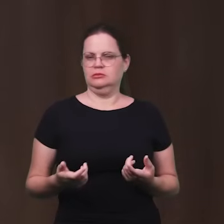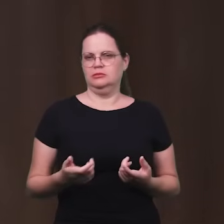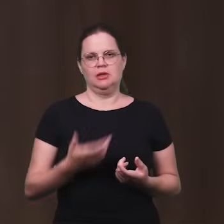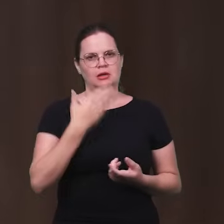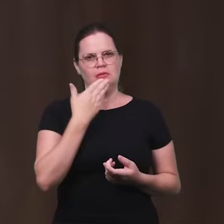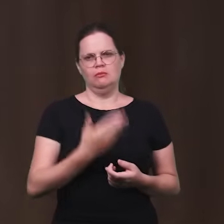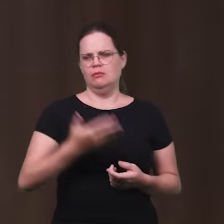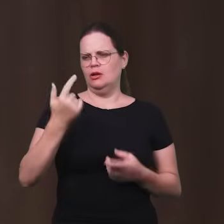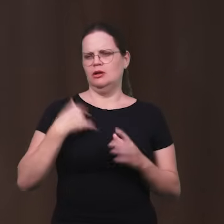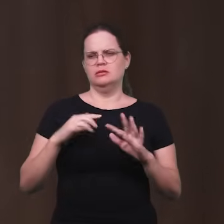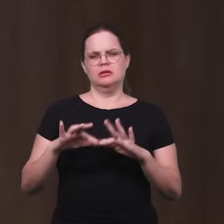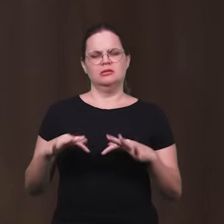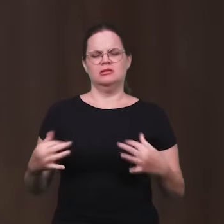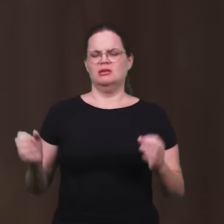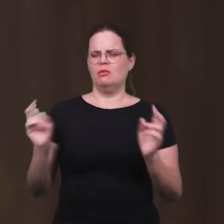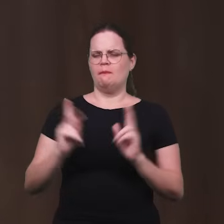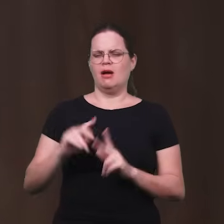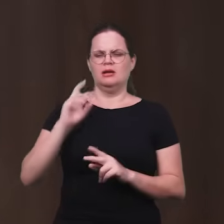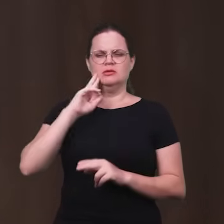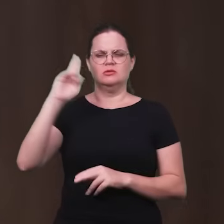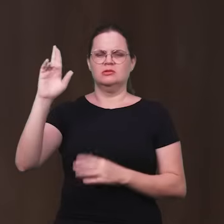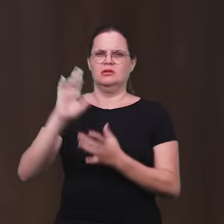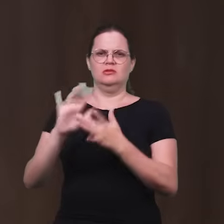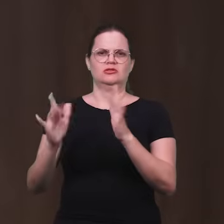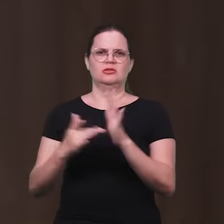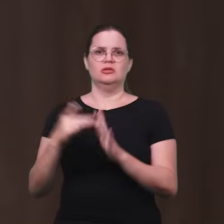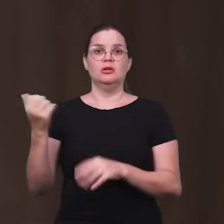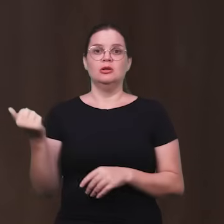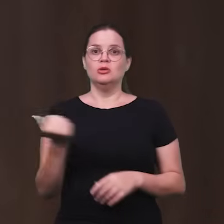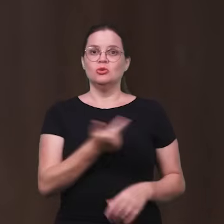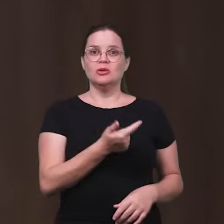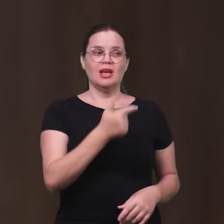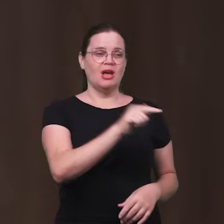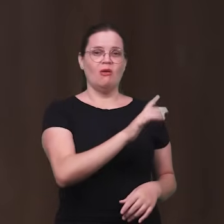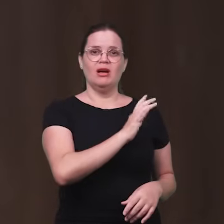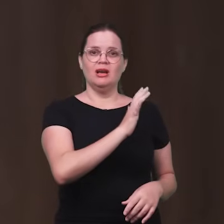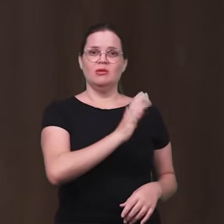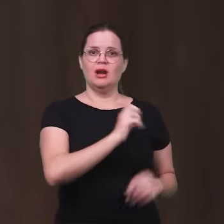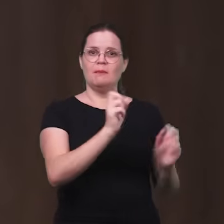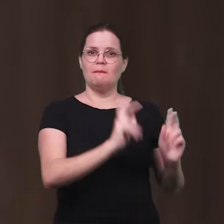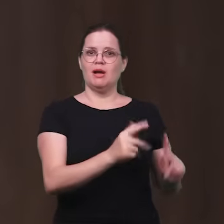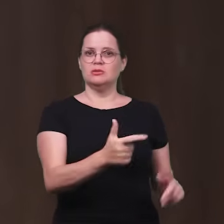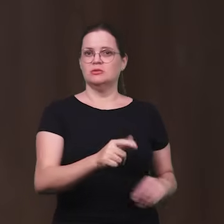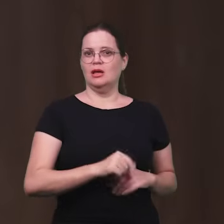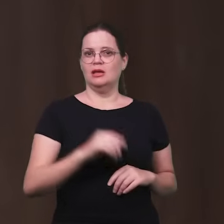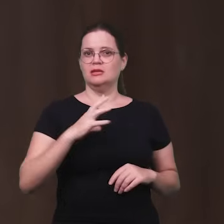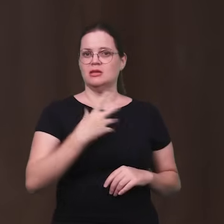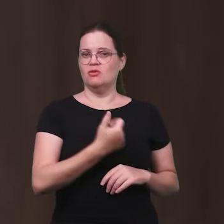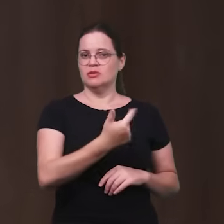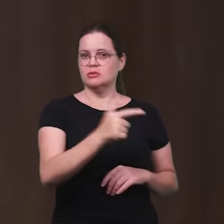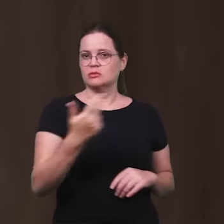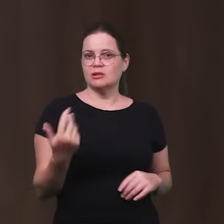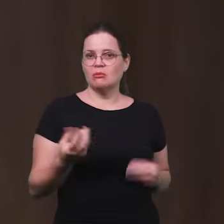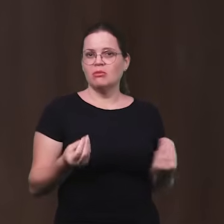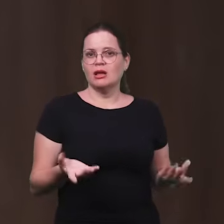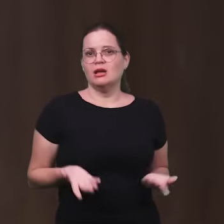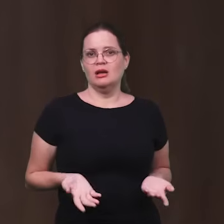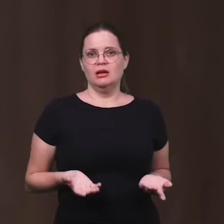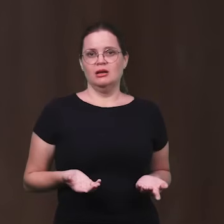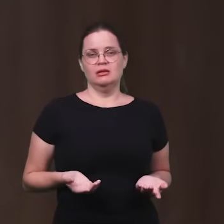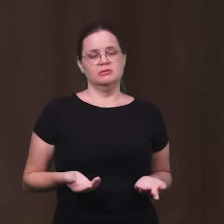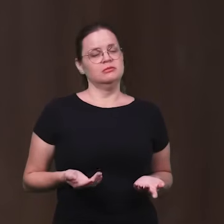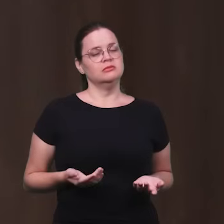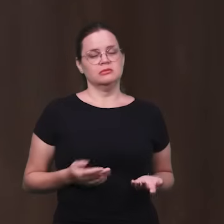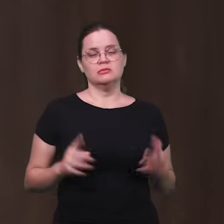é o pouco com o Senhor ter paz do que o muito sem o Senhor não ter paz e não ter salvação. Então aqui tudo